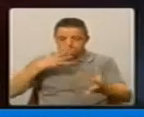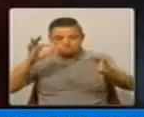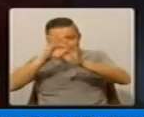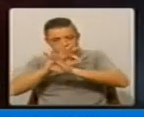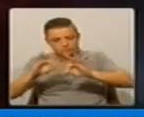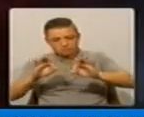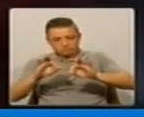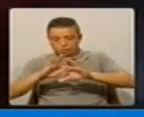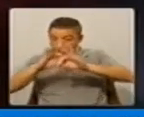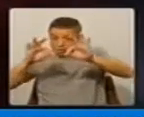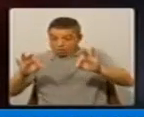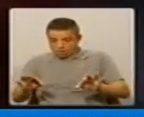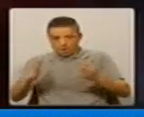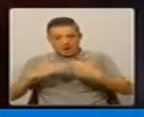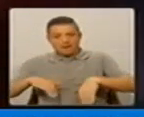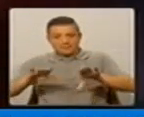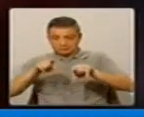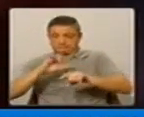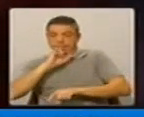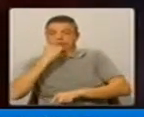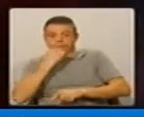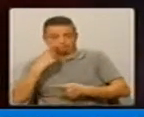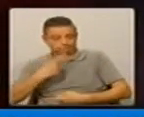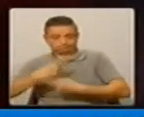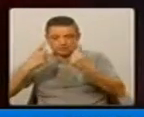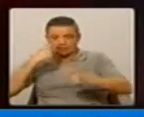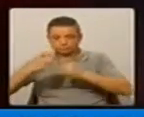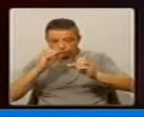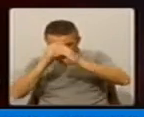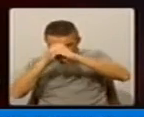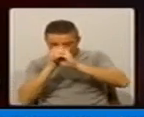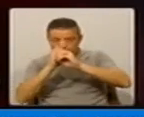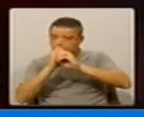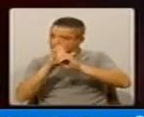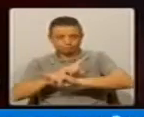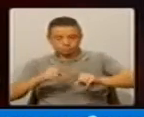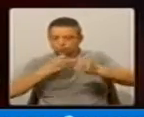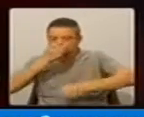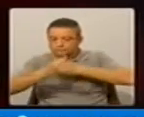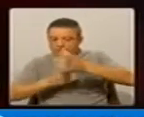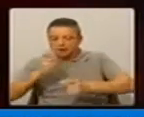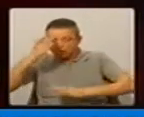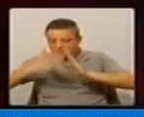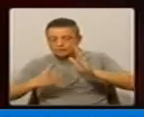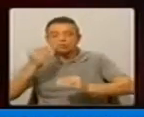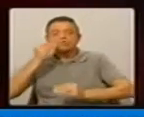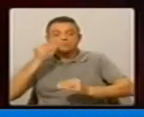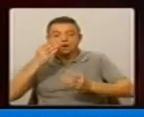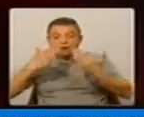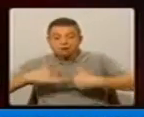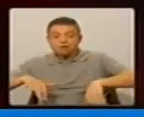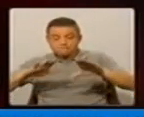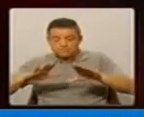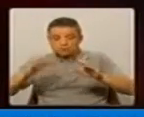homogéneo. Ora, isto é um grande mistério, porque os astrónomos não conseguem explicar como é que isto acontece, porque não há